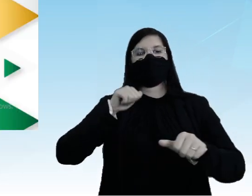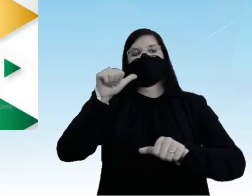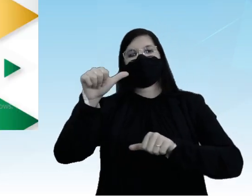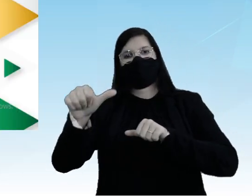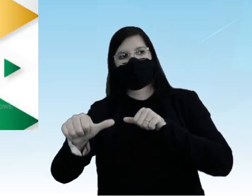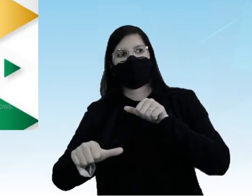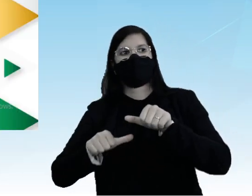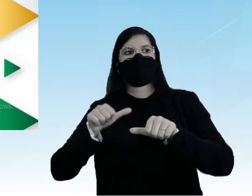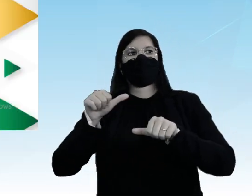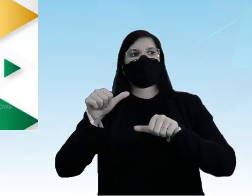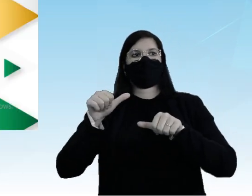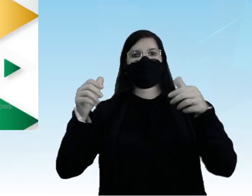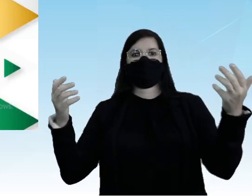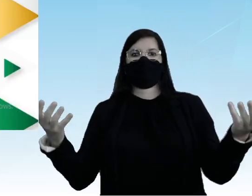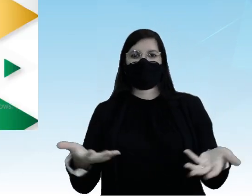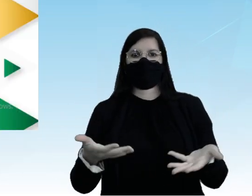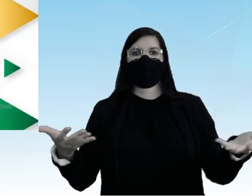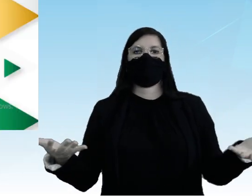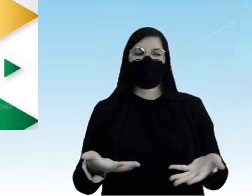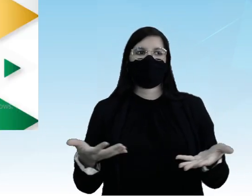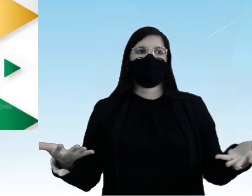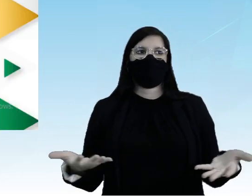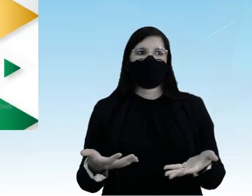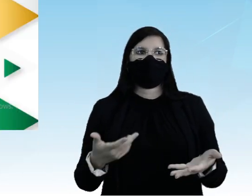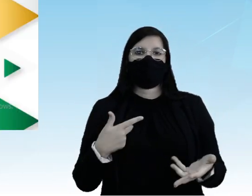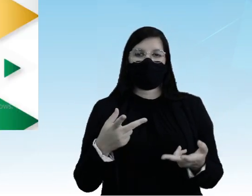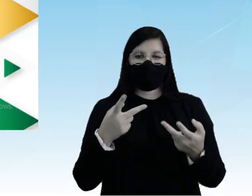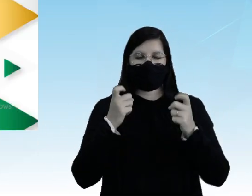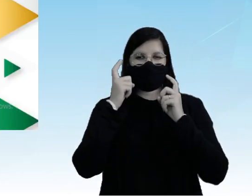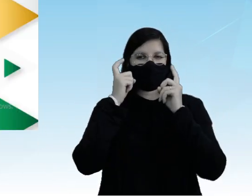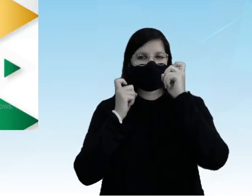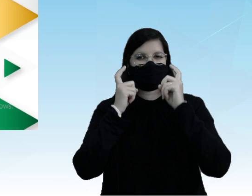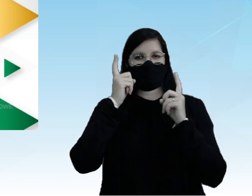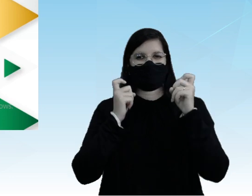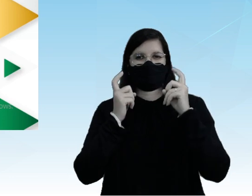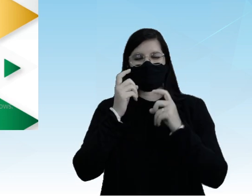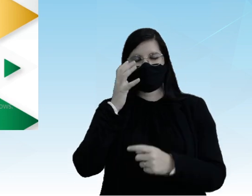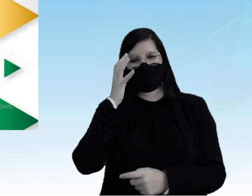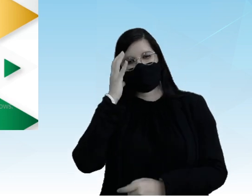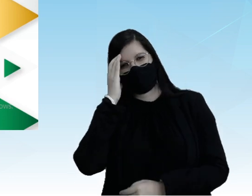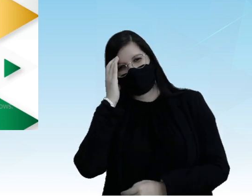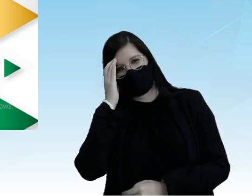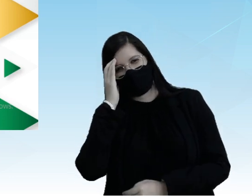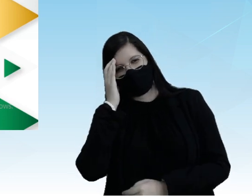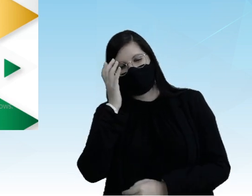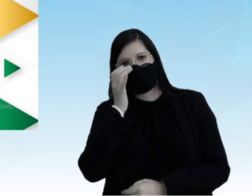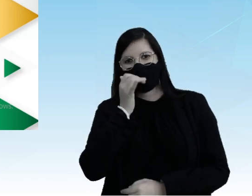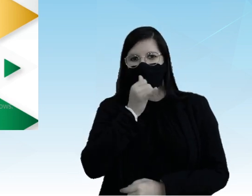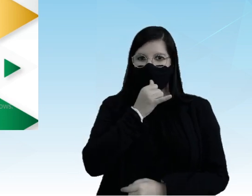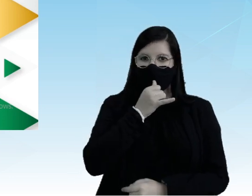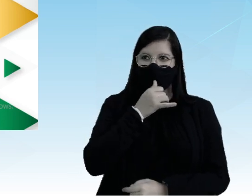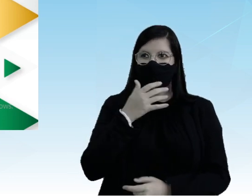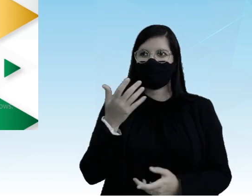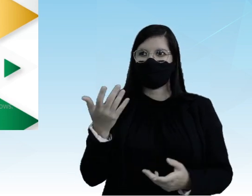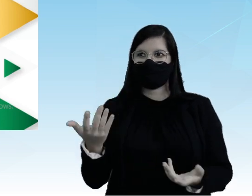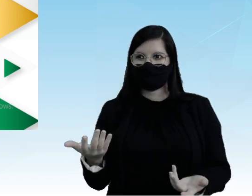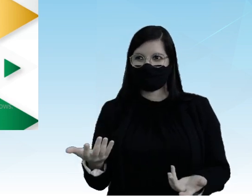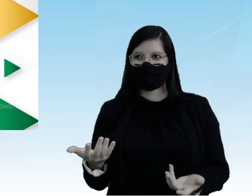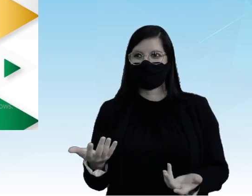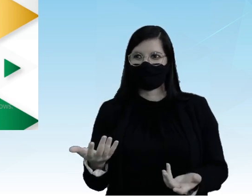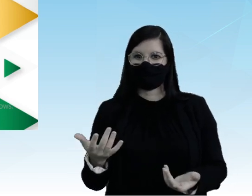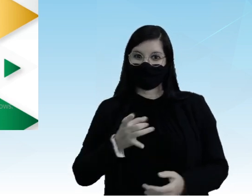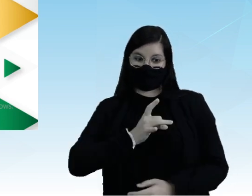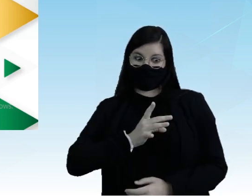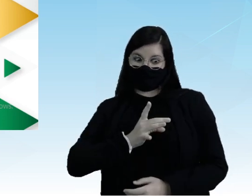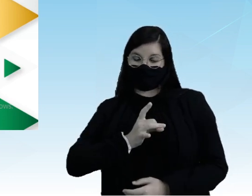tela fixamente, olha aí o medo, olha a postura, certo? Vamos aqui, mais uma vez. Professor, existe o gesto